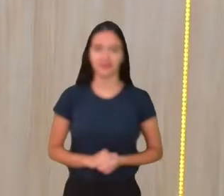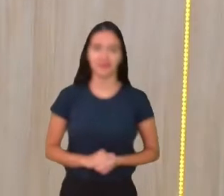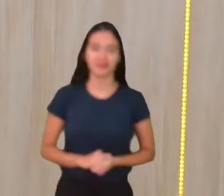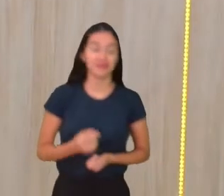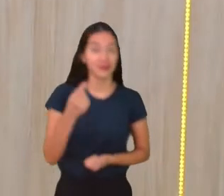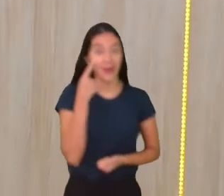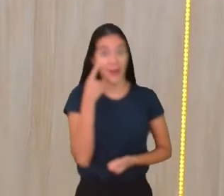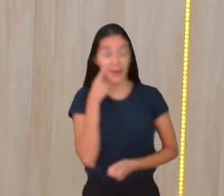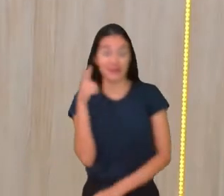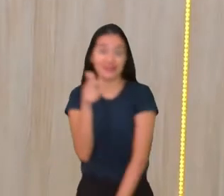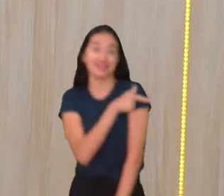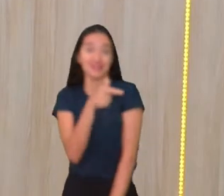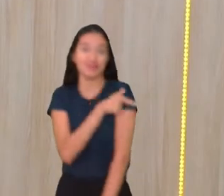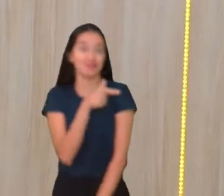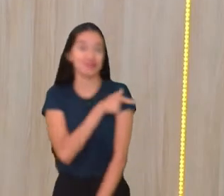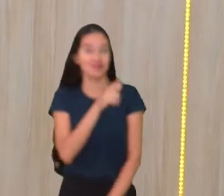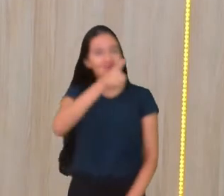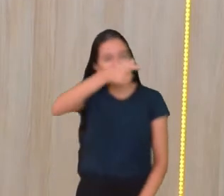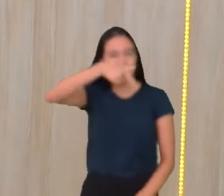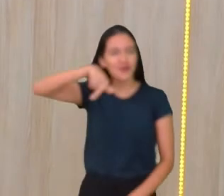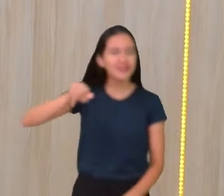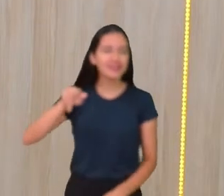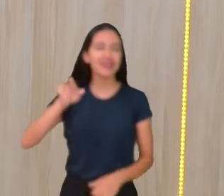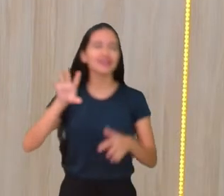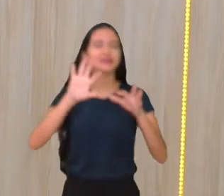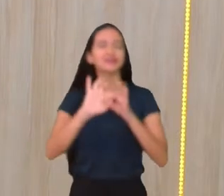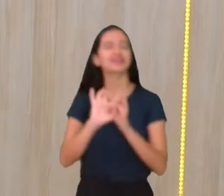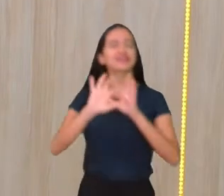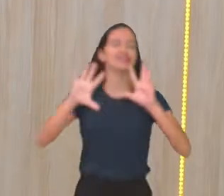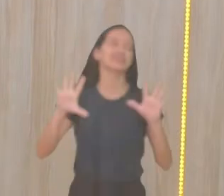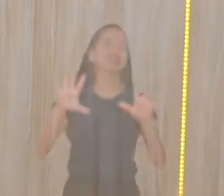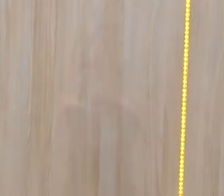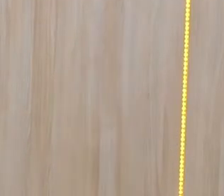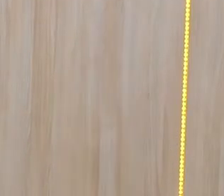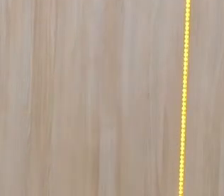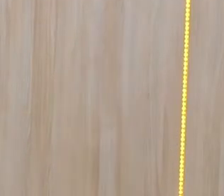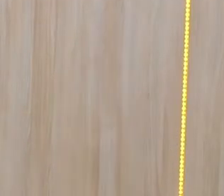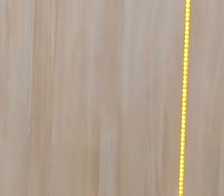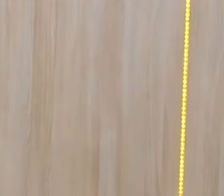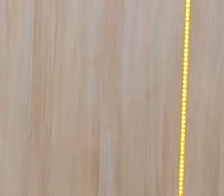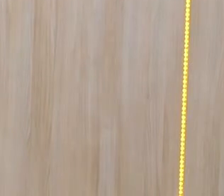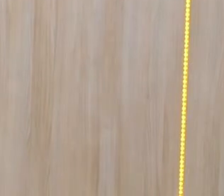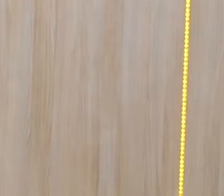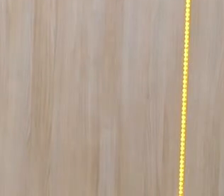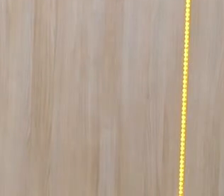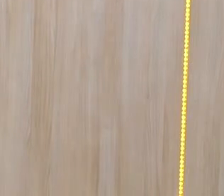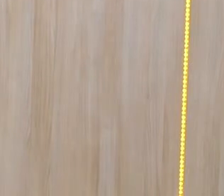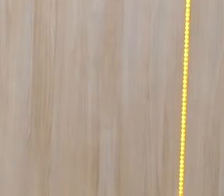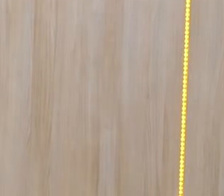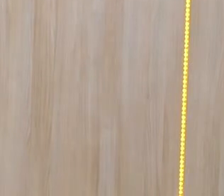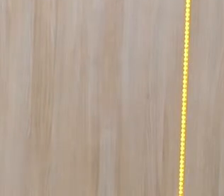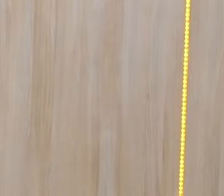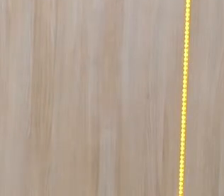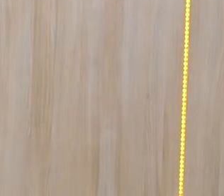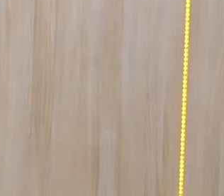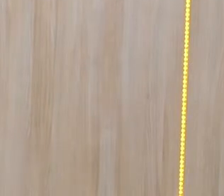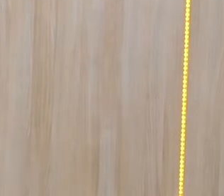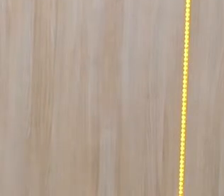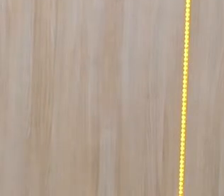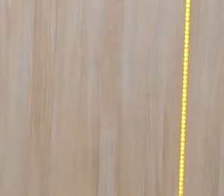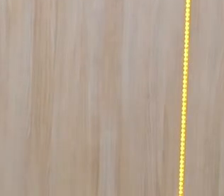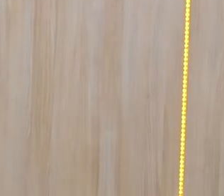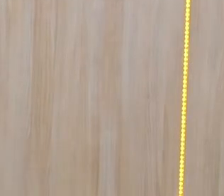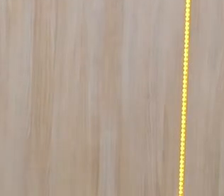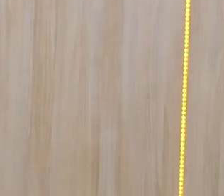Olha aí, sétimo ano, vocês aí com disponibilidade, com aquele vigor para passar meia hora agora assistindo